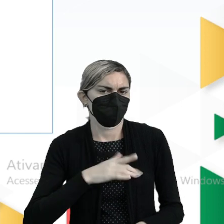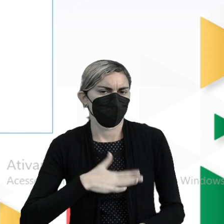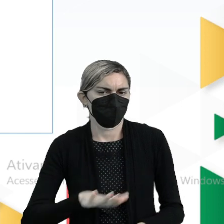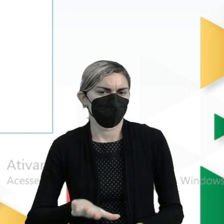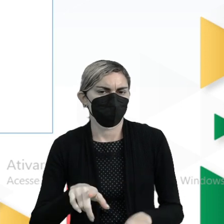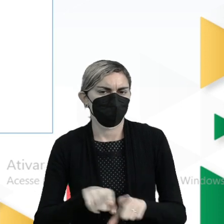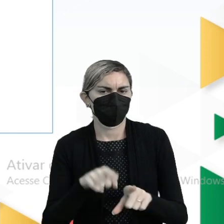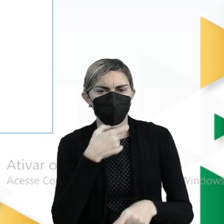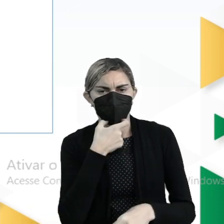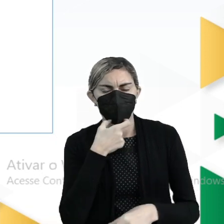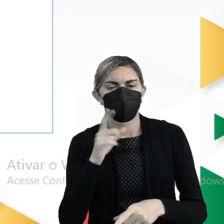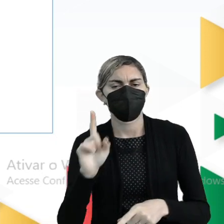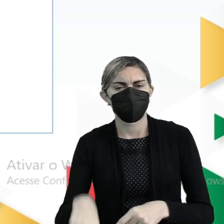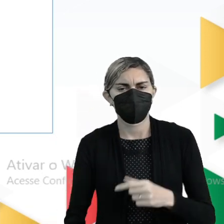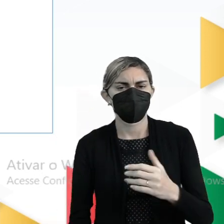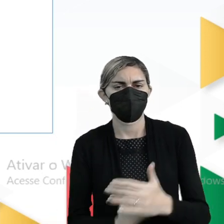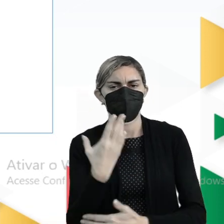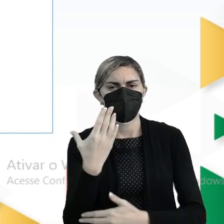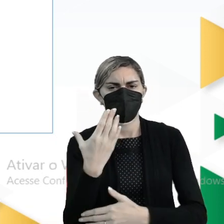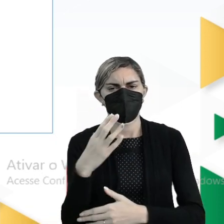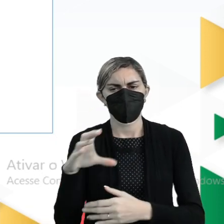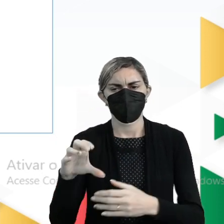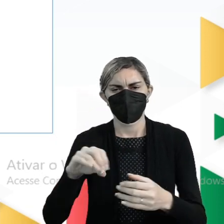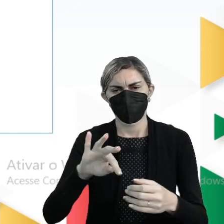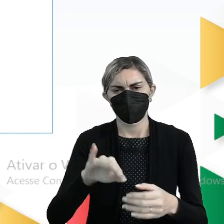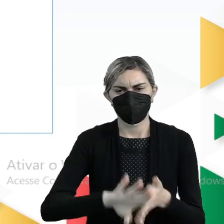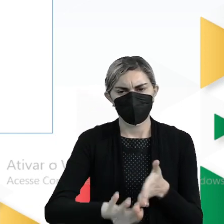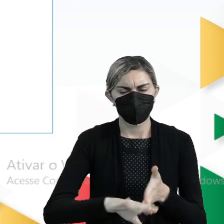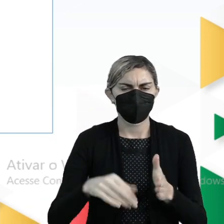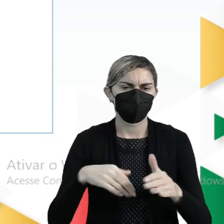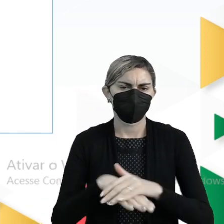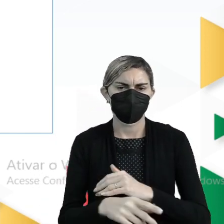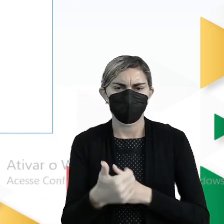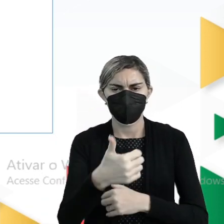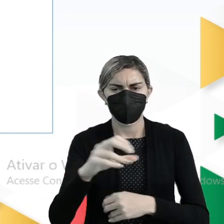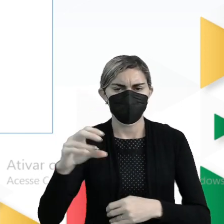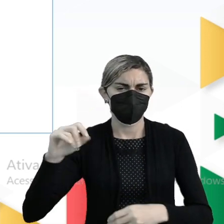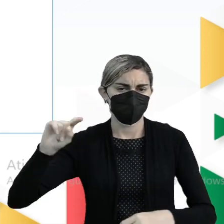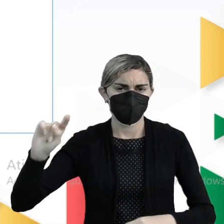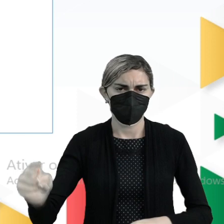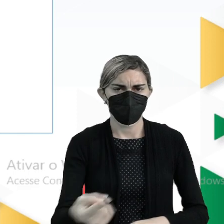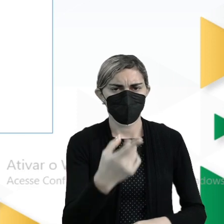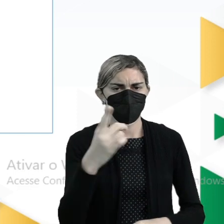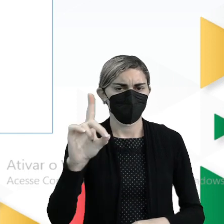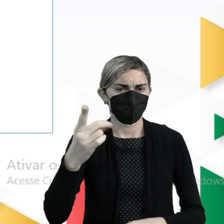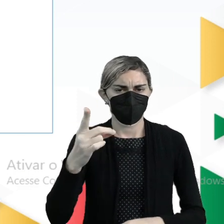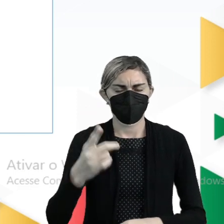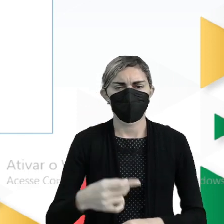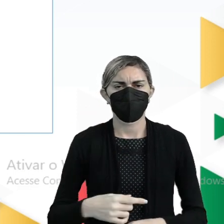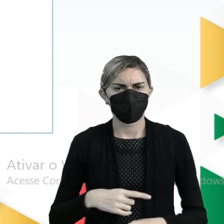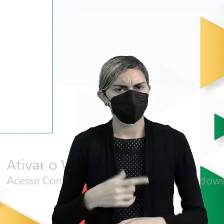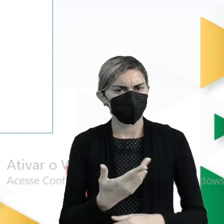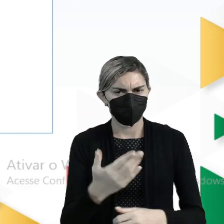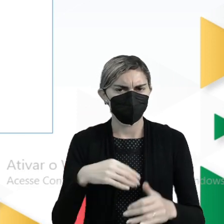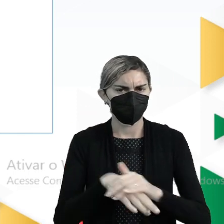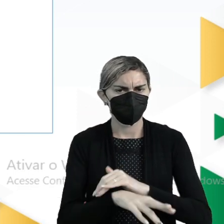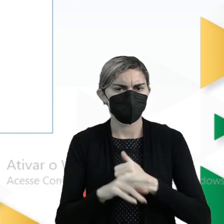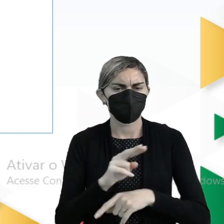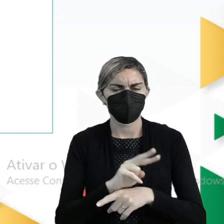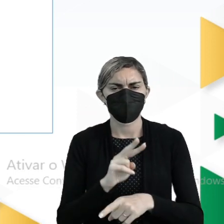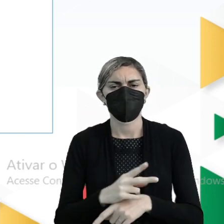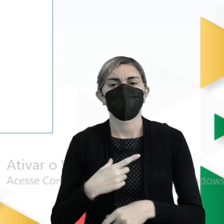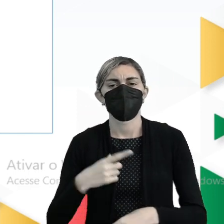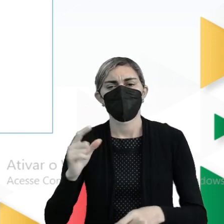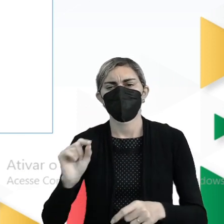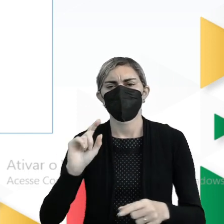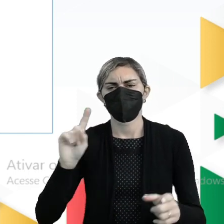Reino Unido foi a criação de um contingente de reserva no valor de 100 bilhões de dólares. Tal medida, meus amores, foi